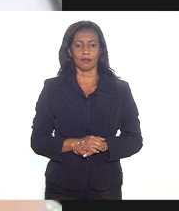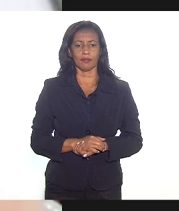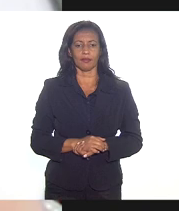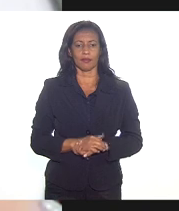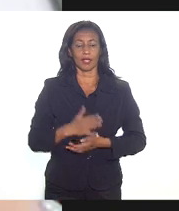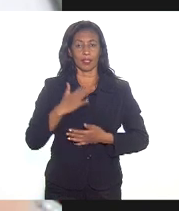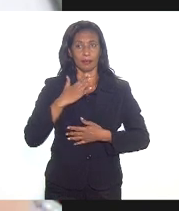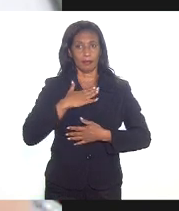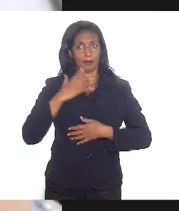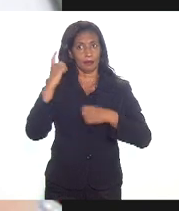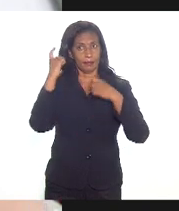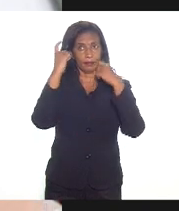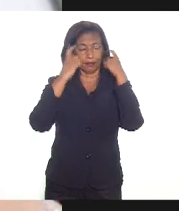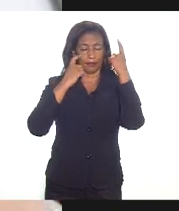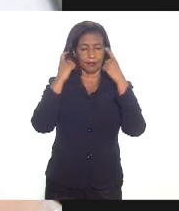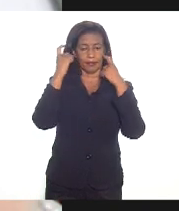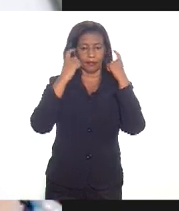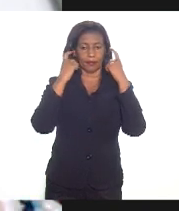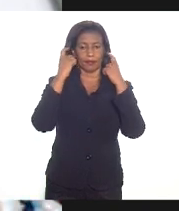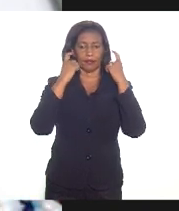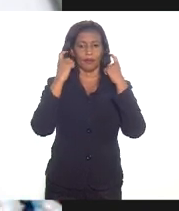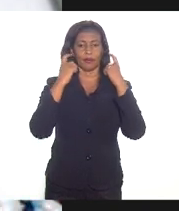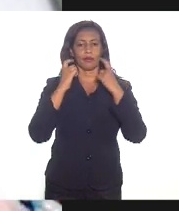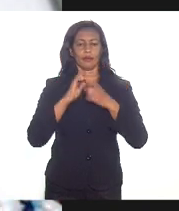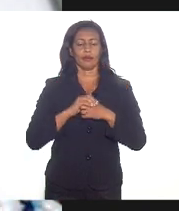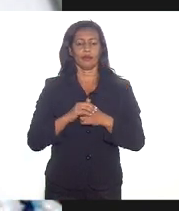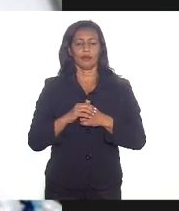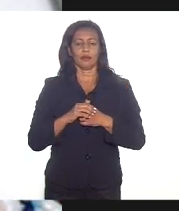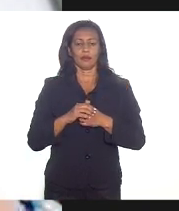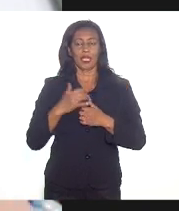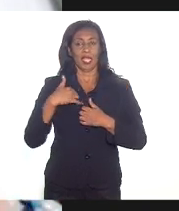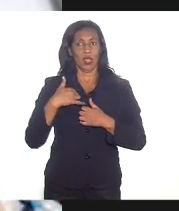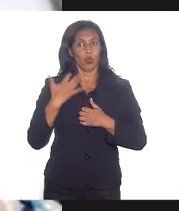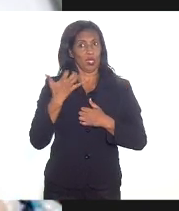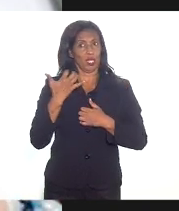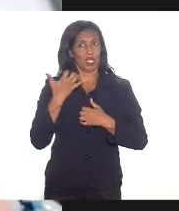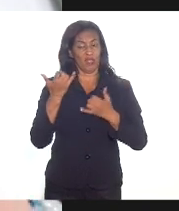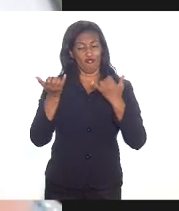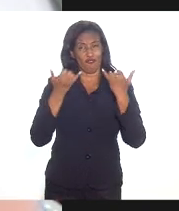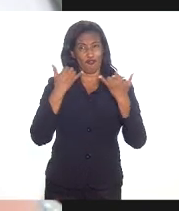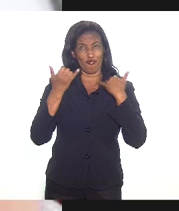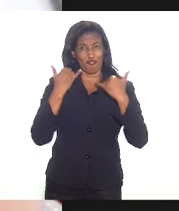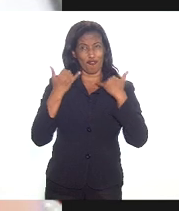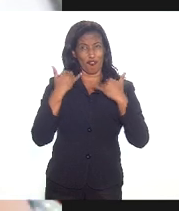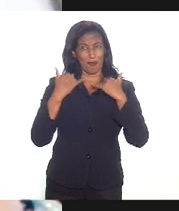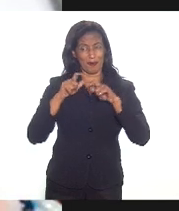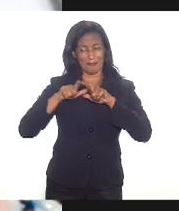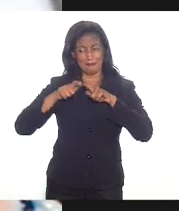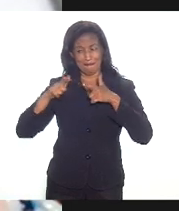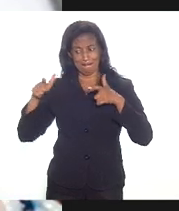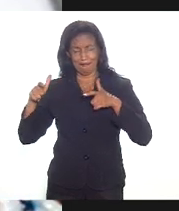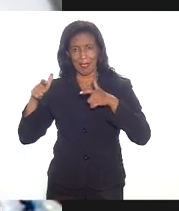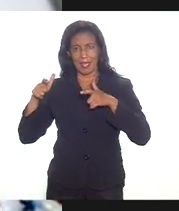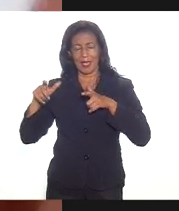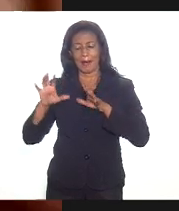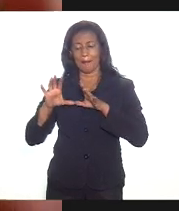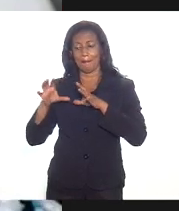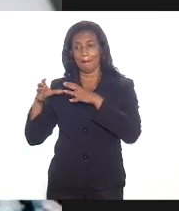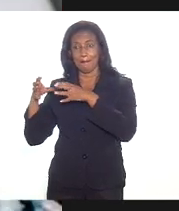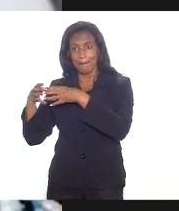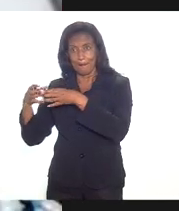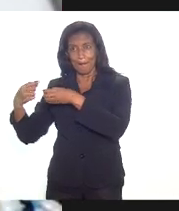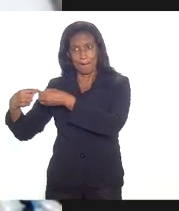a minha preocupação com isso, Osório, assim, eu queria ter dados maiores, que é o que me interessa, de alguns municípios específicos, que